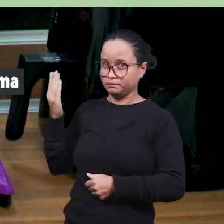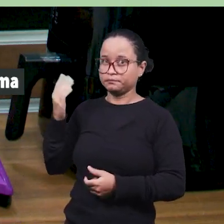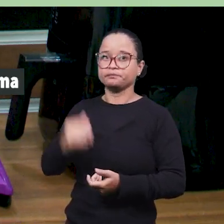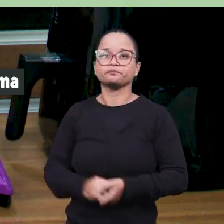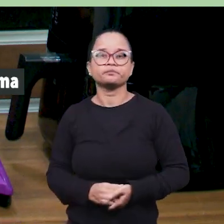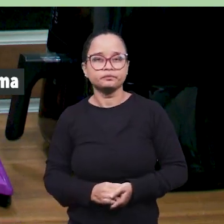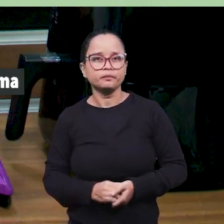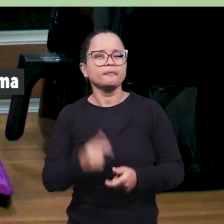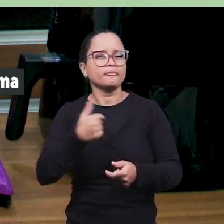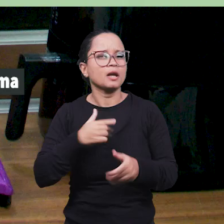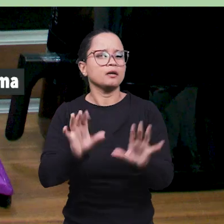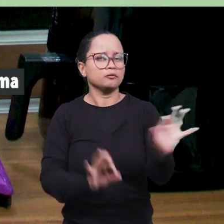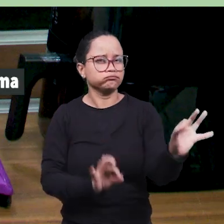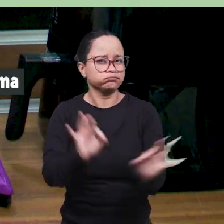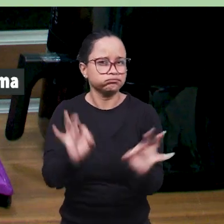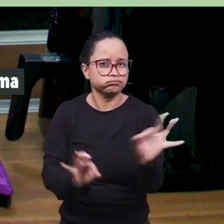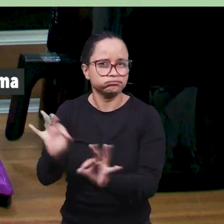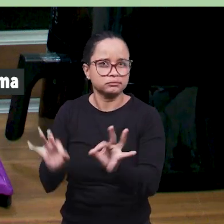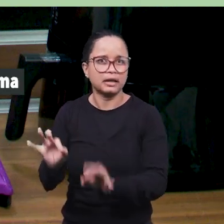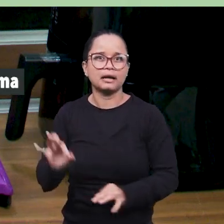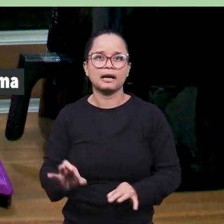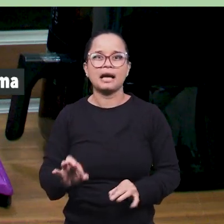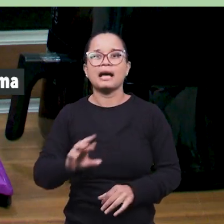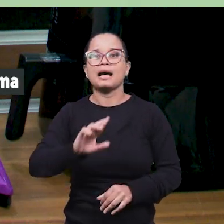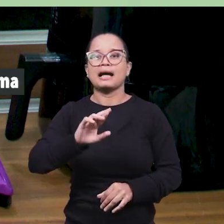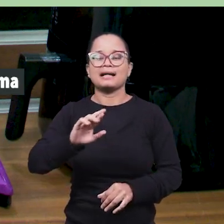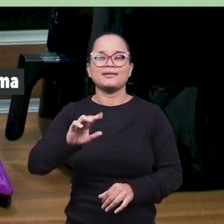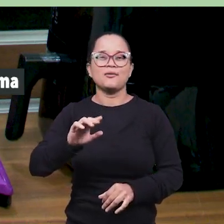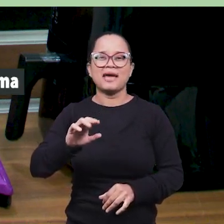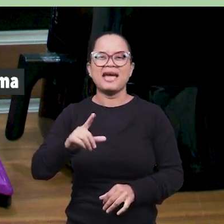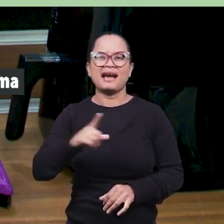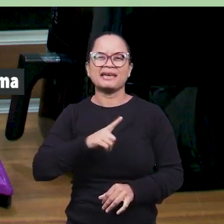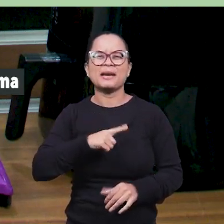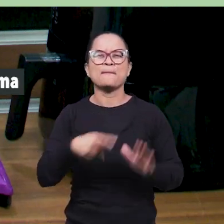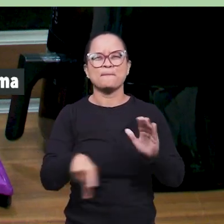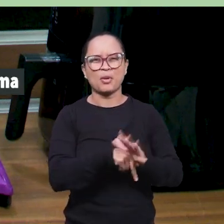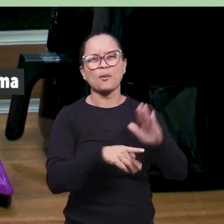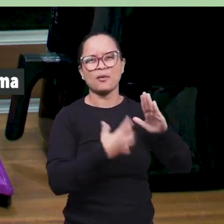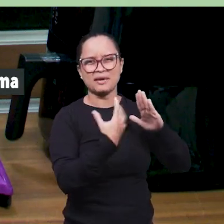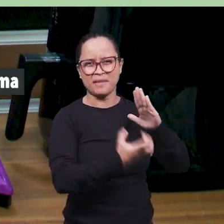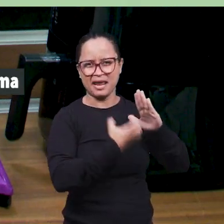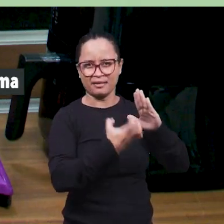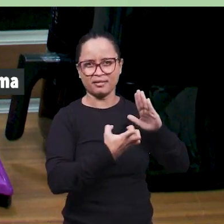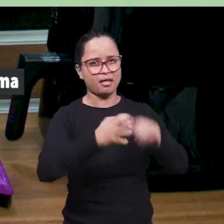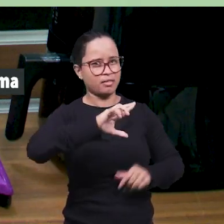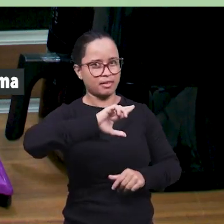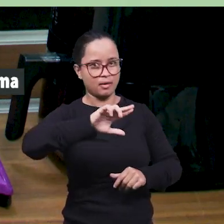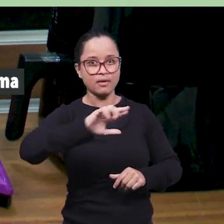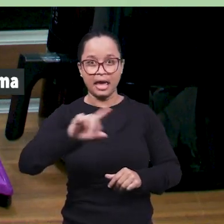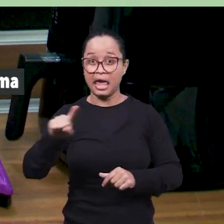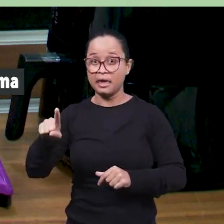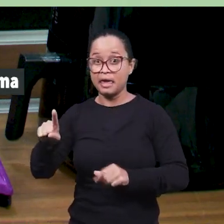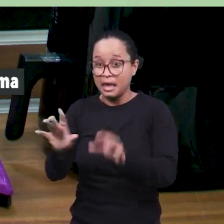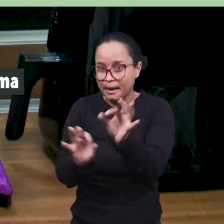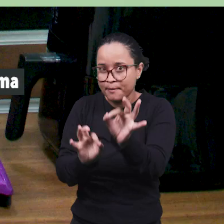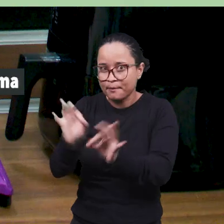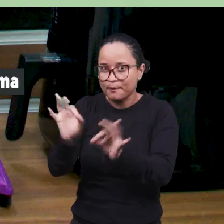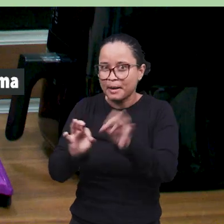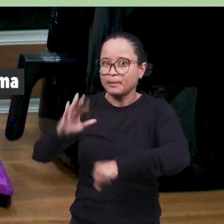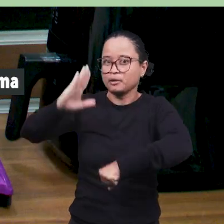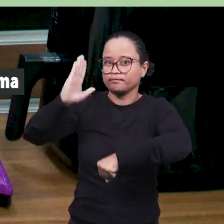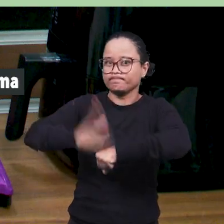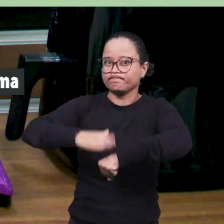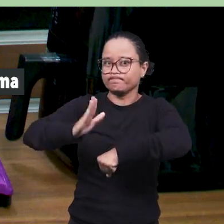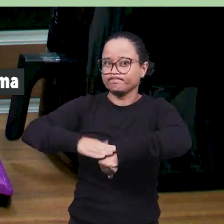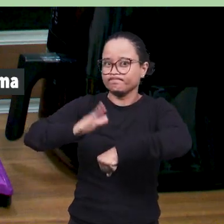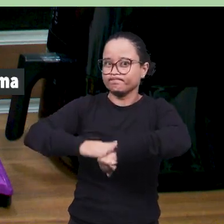preparei. Ele não é aquele processado de saquinho, de potinho. Ele é preparado, tá? Ah, mas